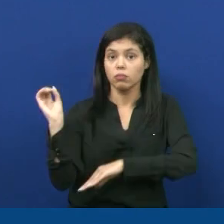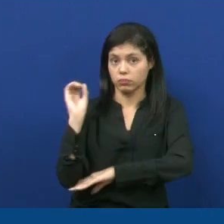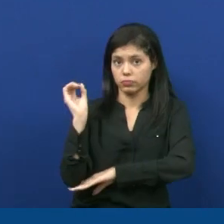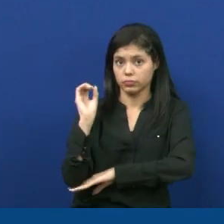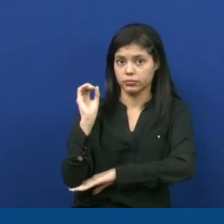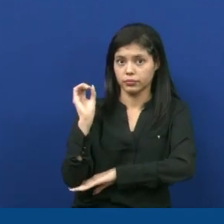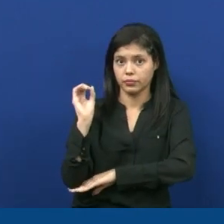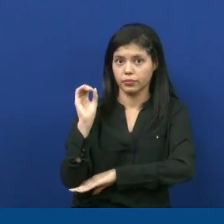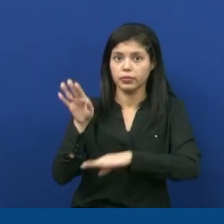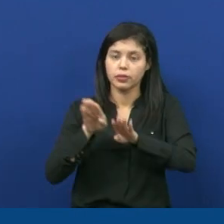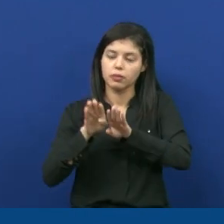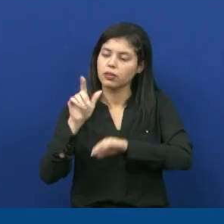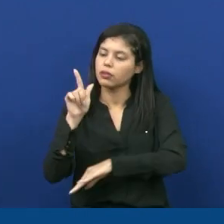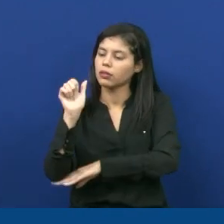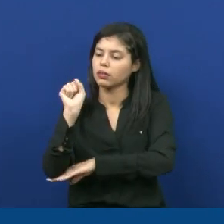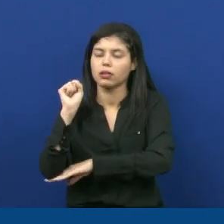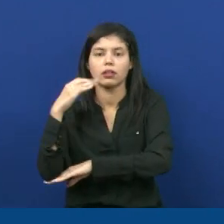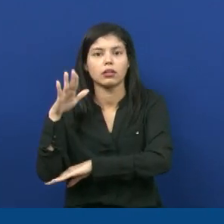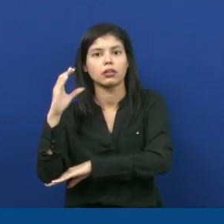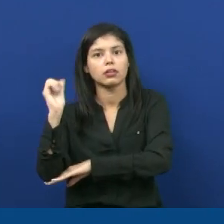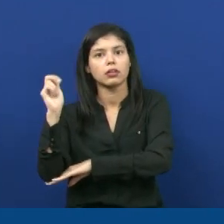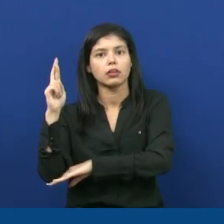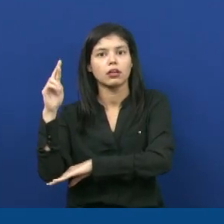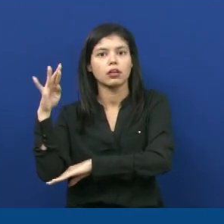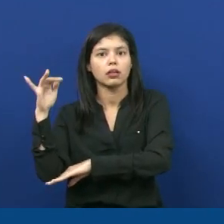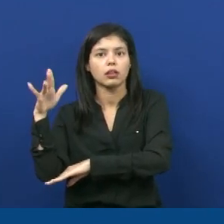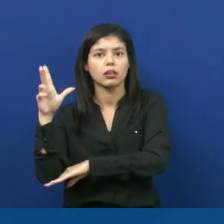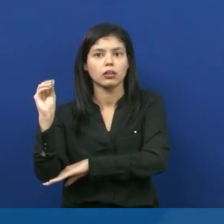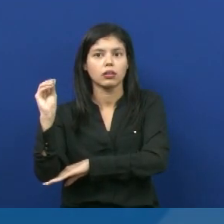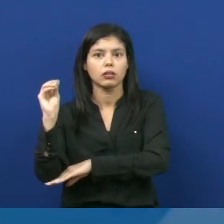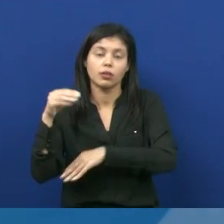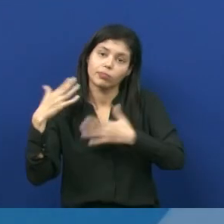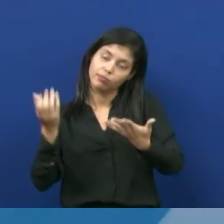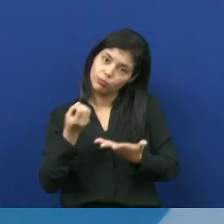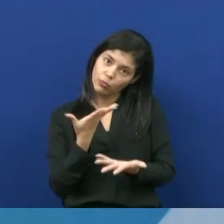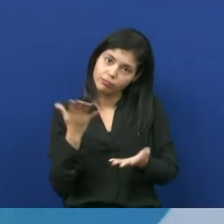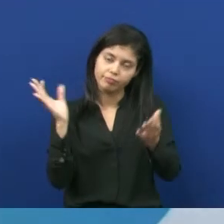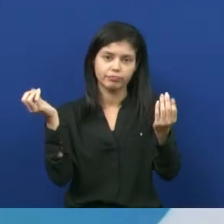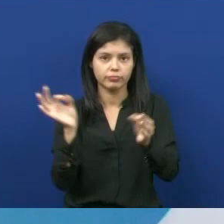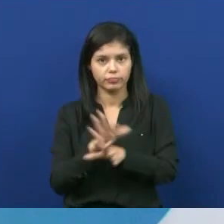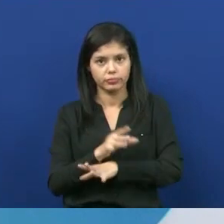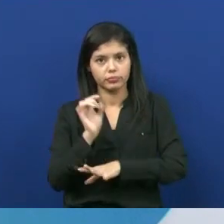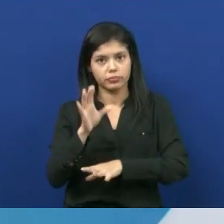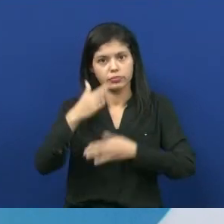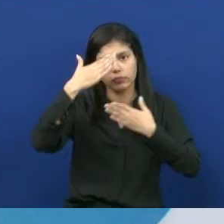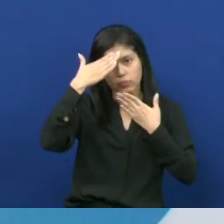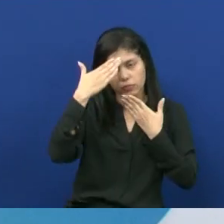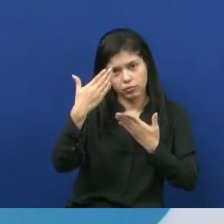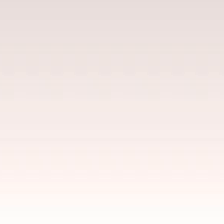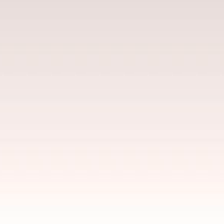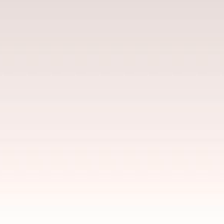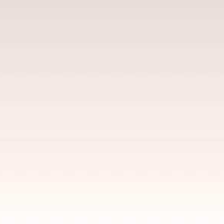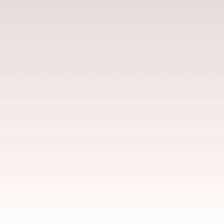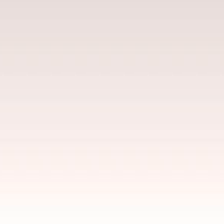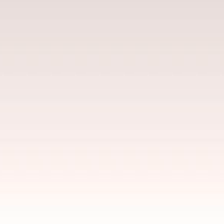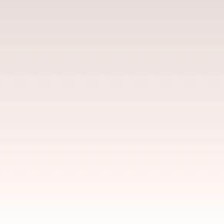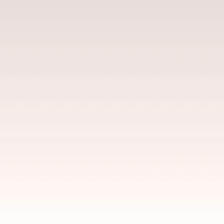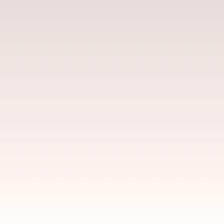oxigênio e o gás carbônico. Bom, pessoal, por hoje é só. Muito obrigada pela atenção.